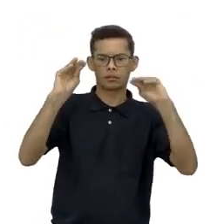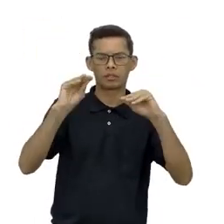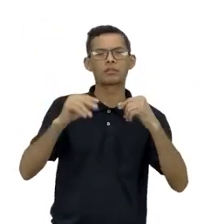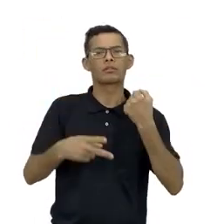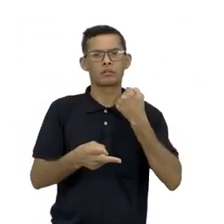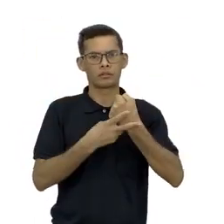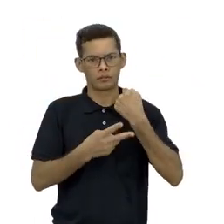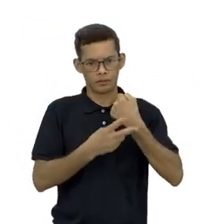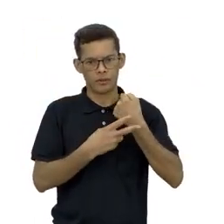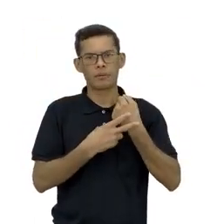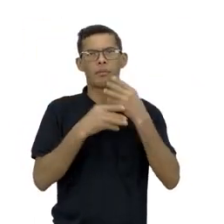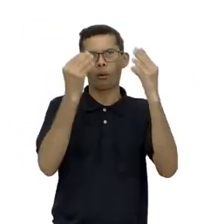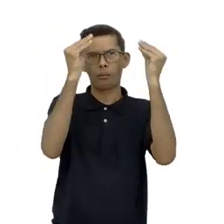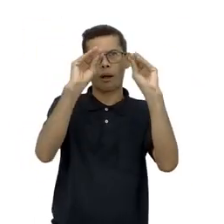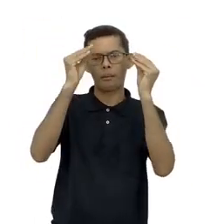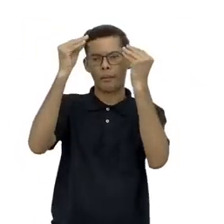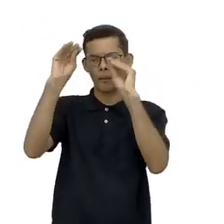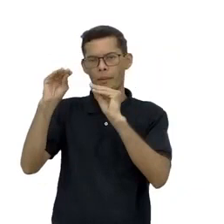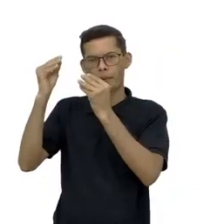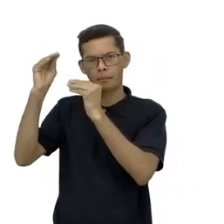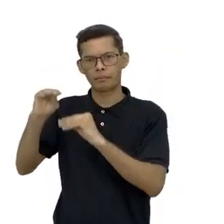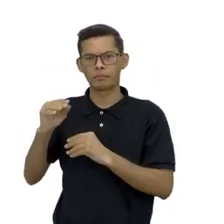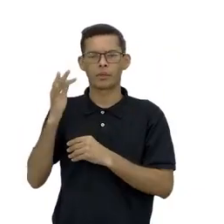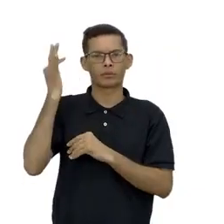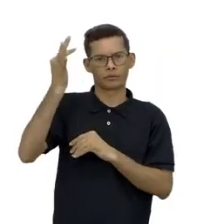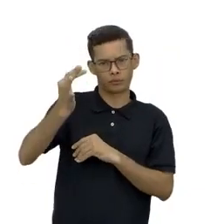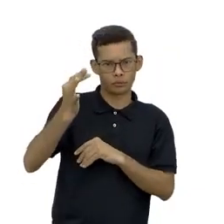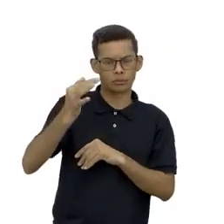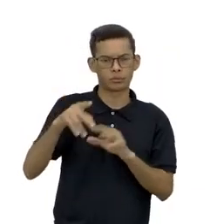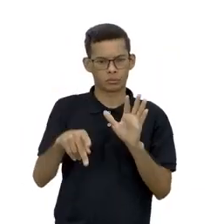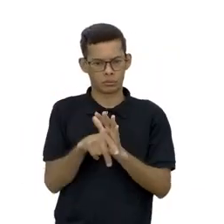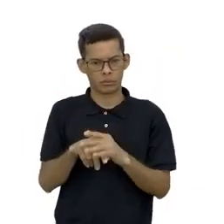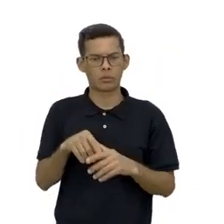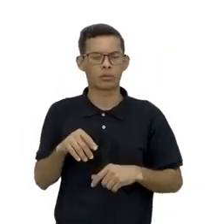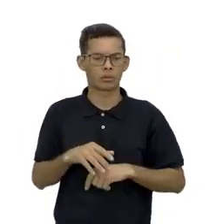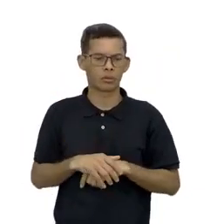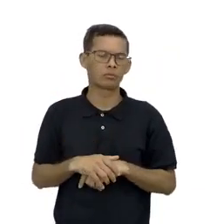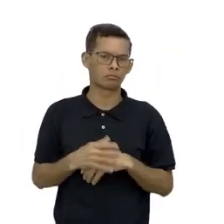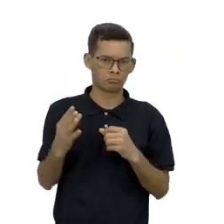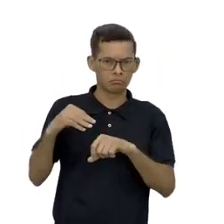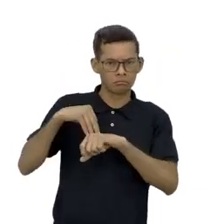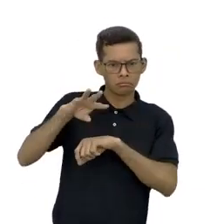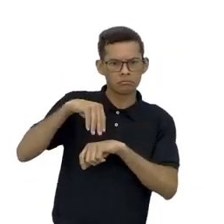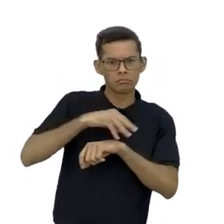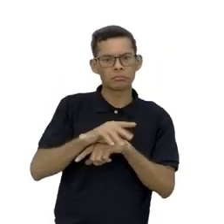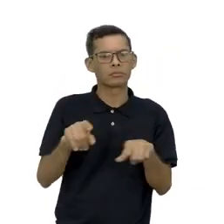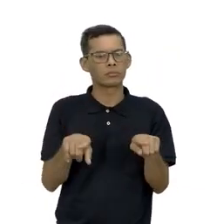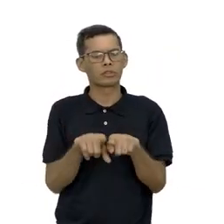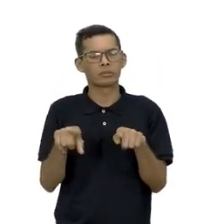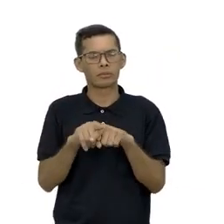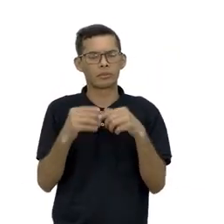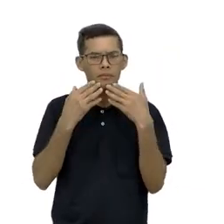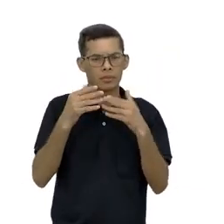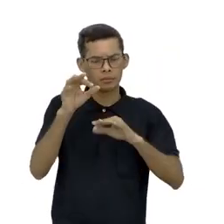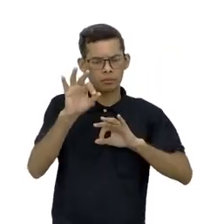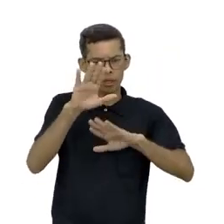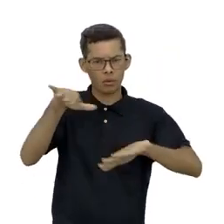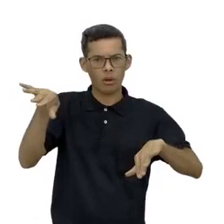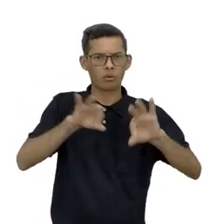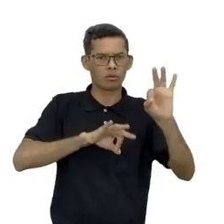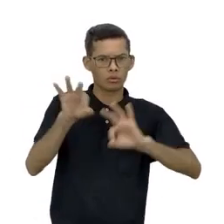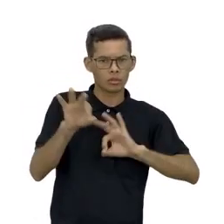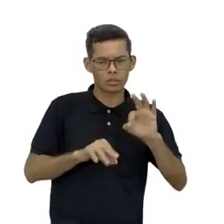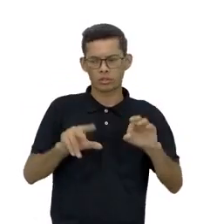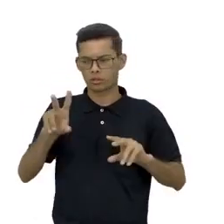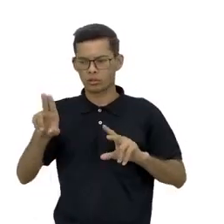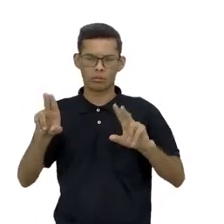em textos instrucionais no infinitivo. Tá? Sugere-se organizar os estudantes em duplas